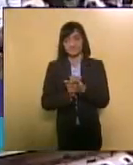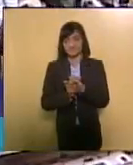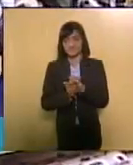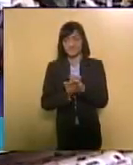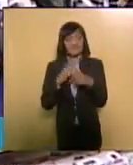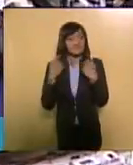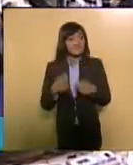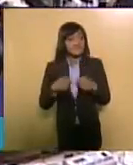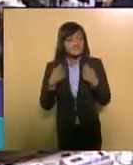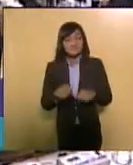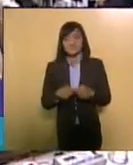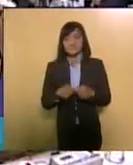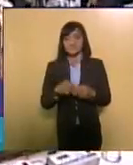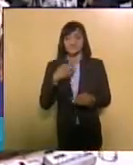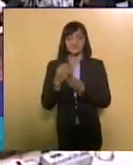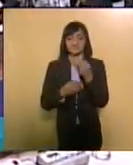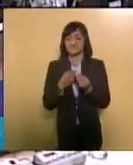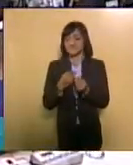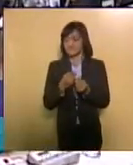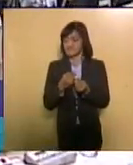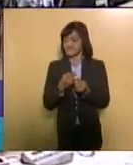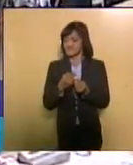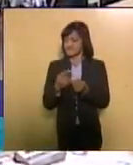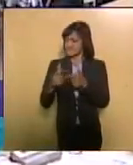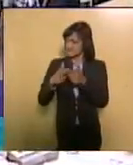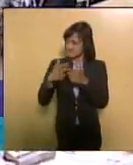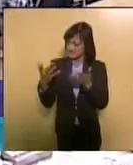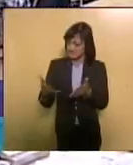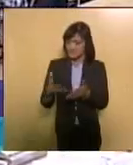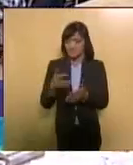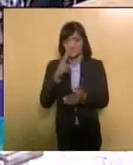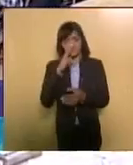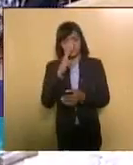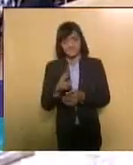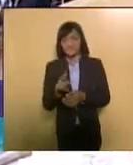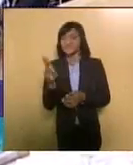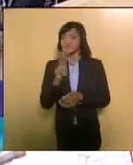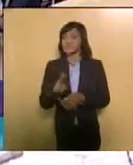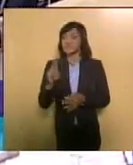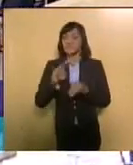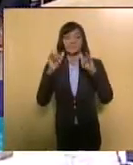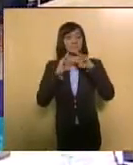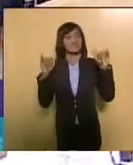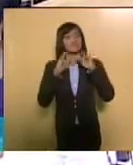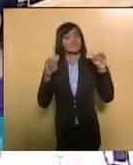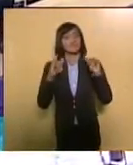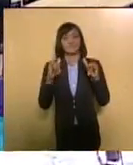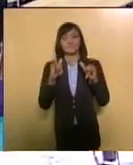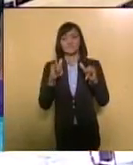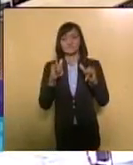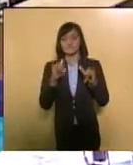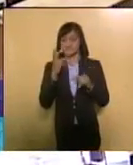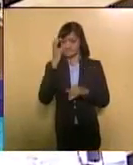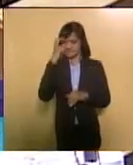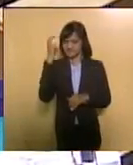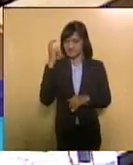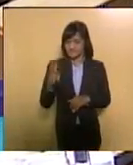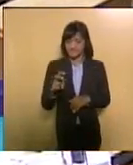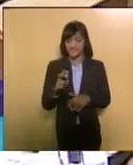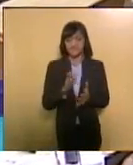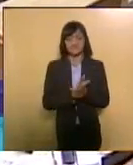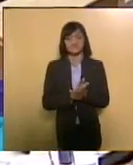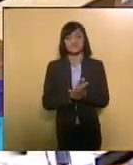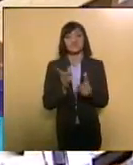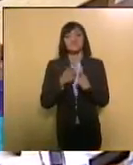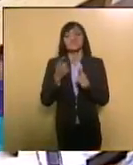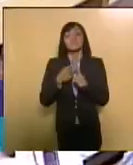eu utilizar ao invés simplesmente da truculência e da força utilizar informação inteligência usar informação inteligência em